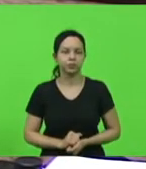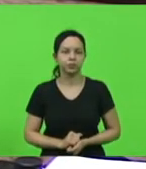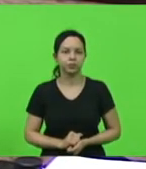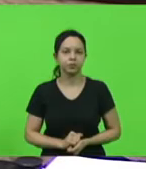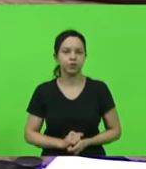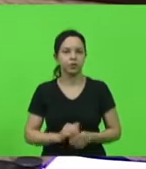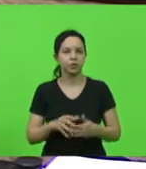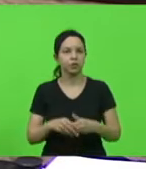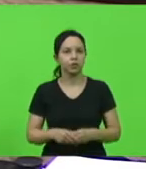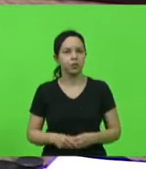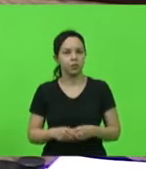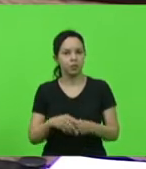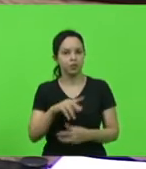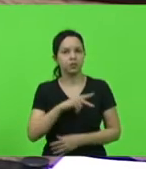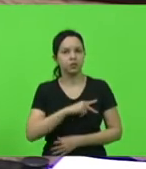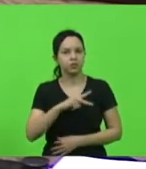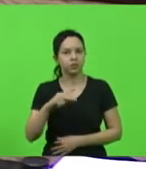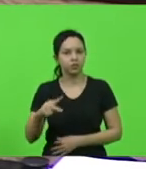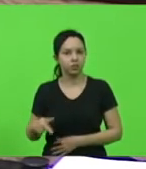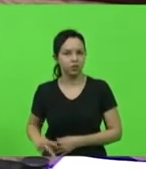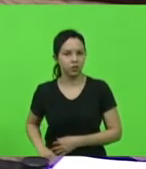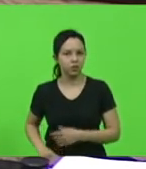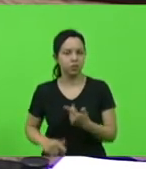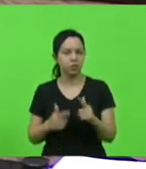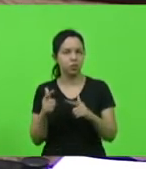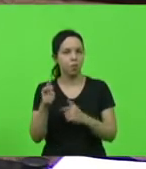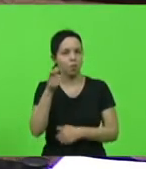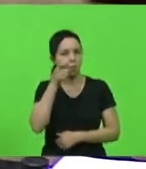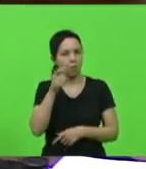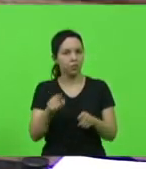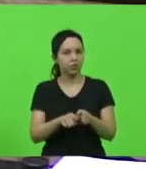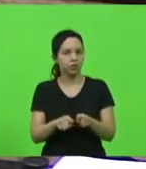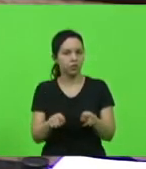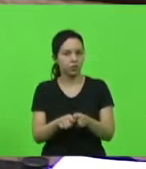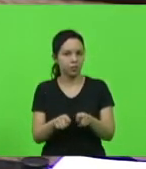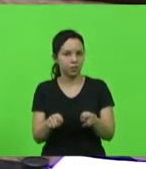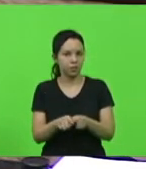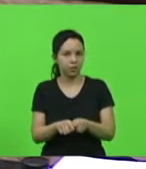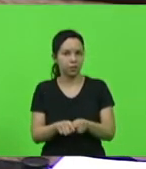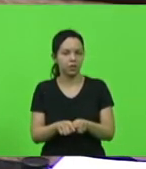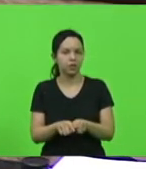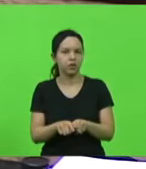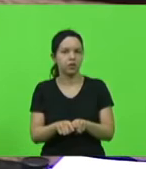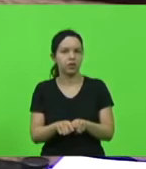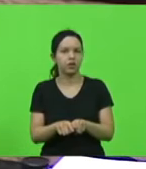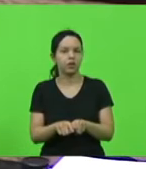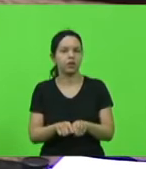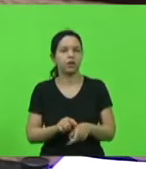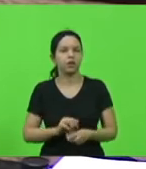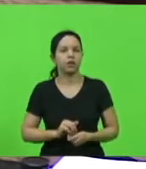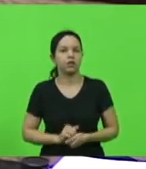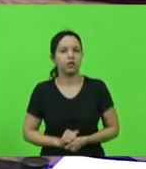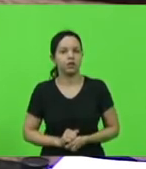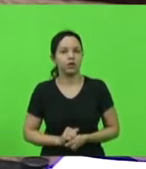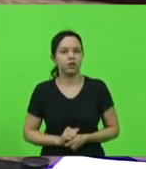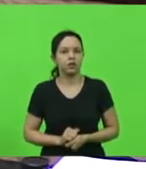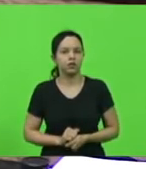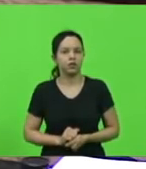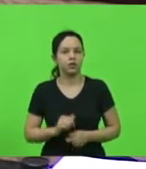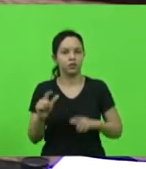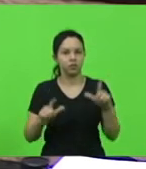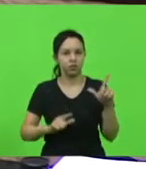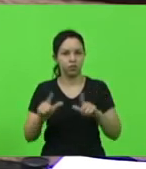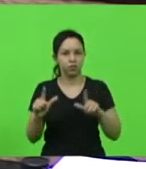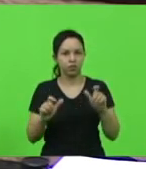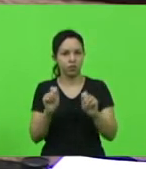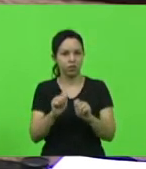Cumprimento, senhor presidente, e demais colegas, e quem nos acompanha também pelos canais da Assembleia